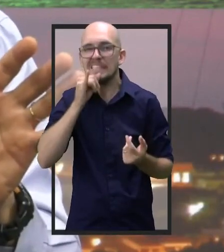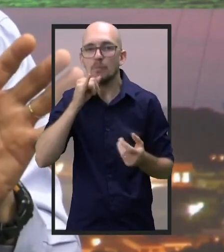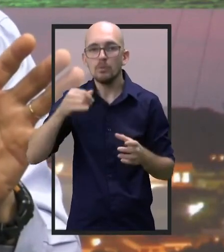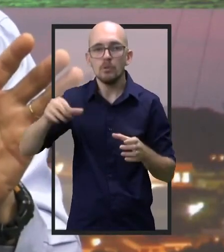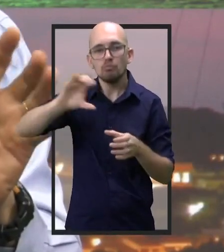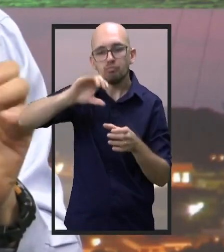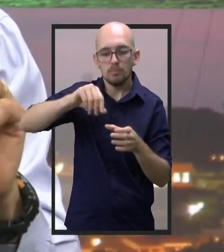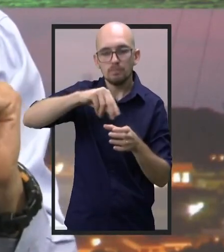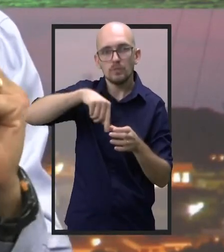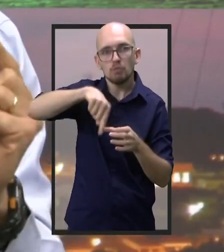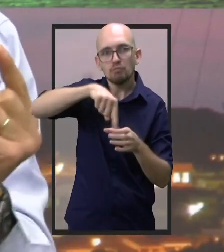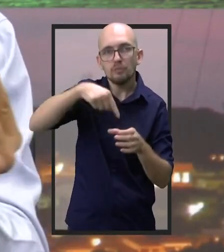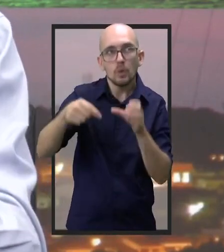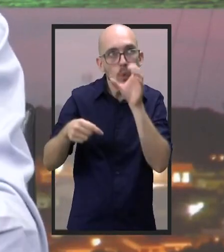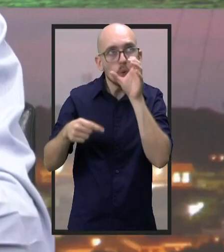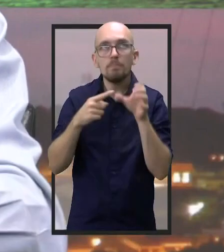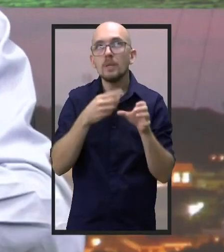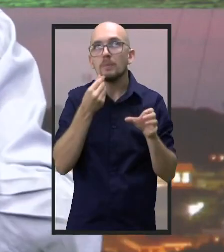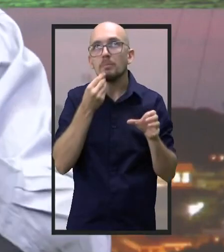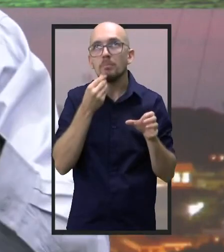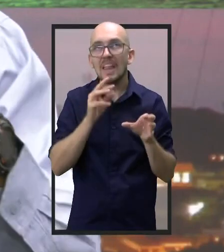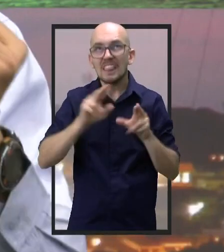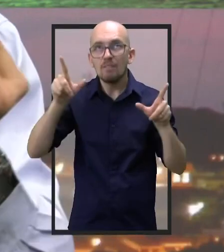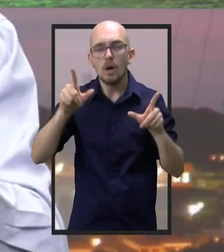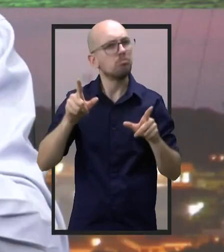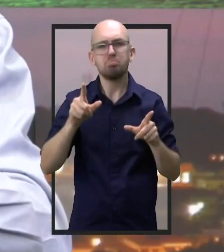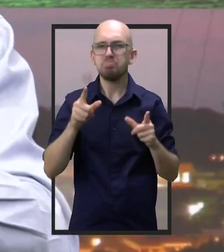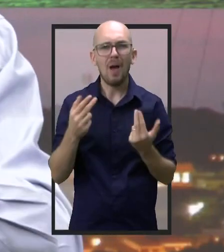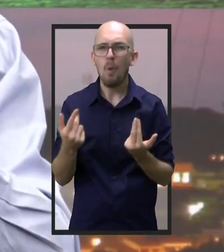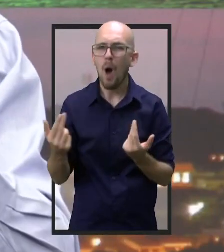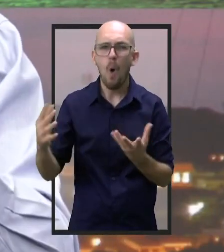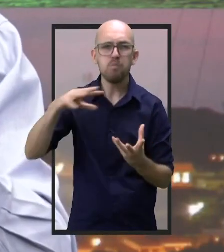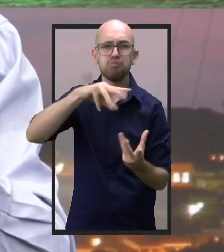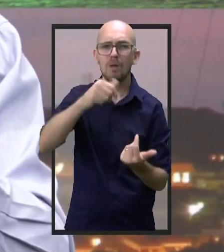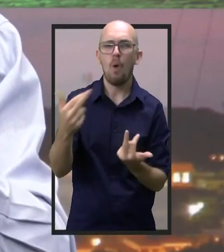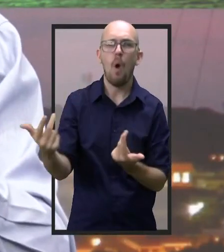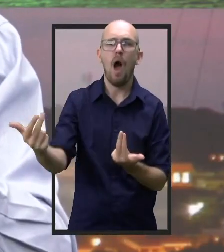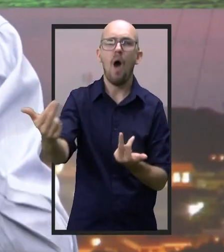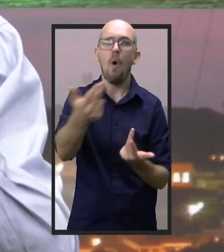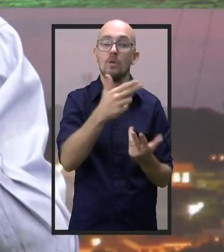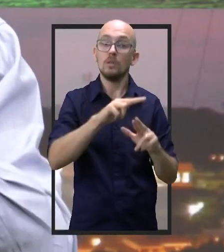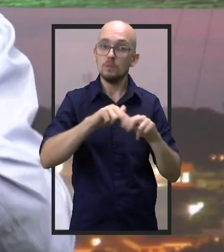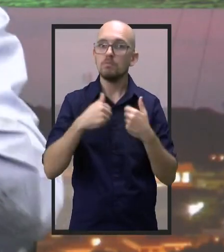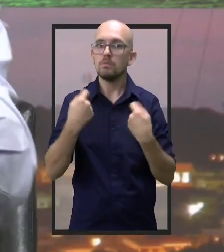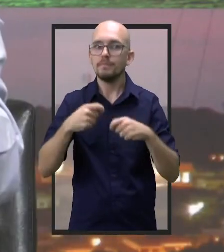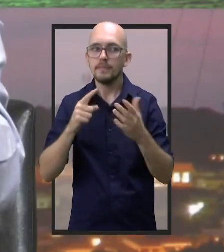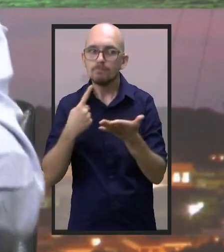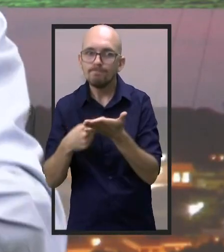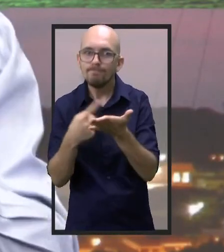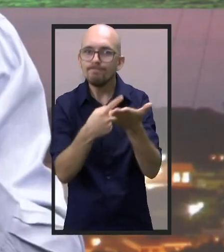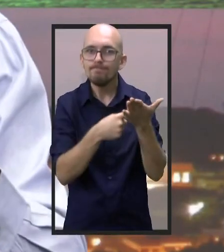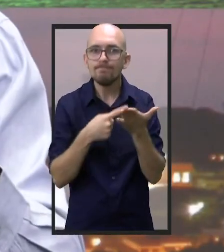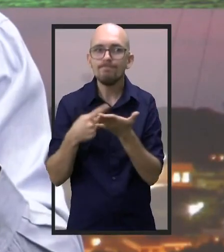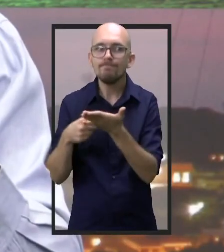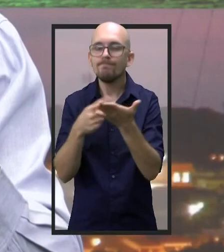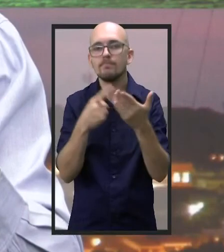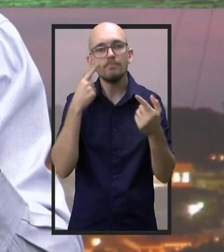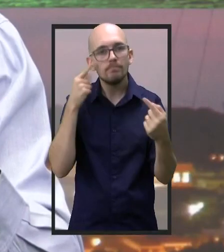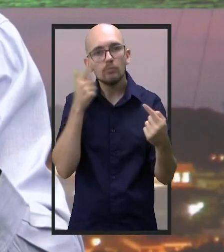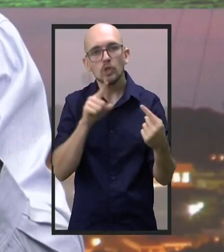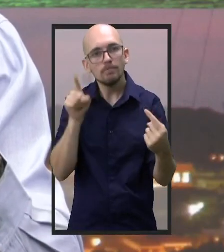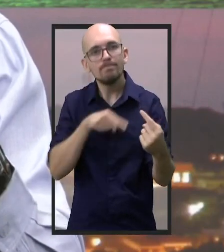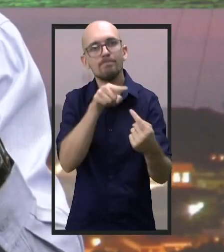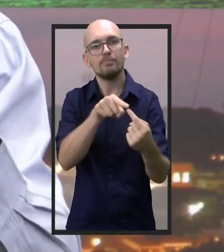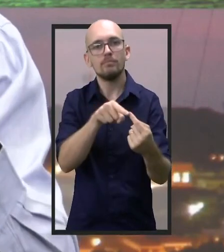a diferença. Mas a nossa intenção é fazer uma ação organizada, de cadeia produtiva, para chegar no objetivo.